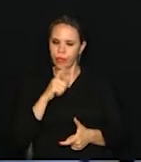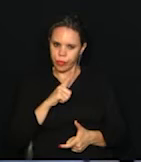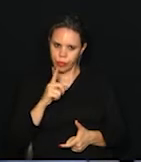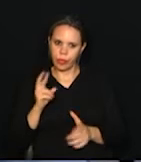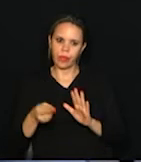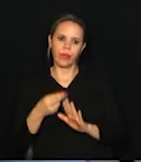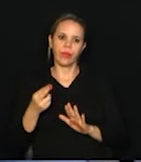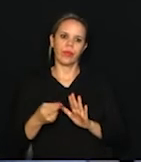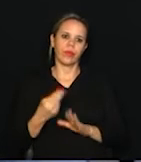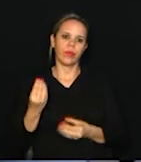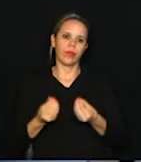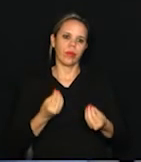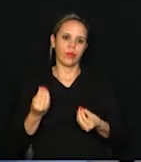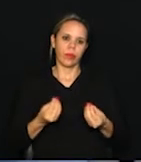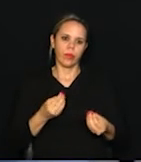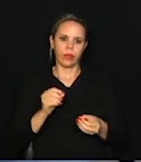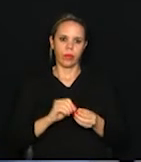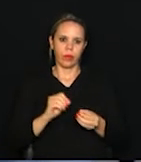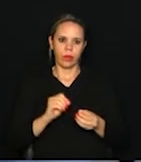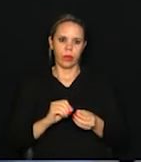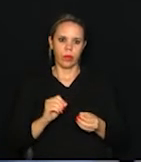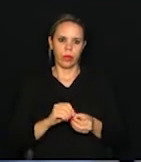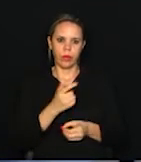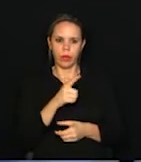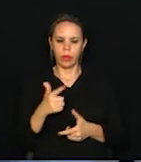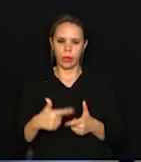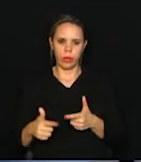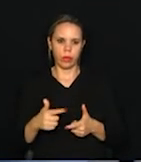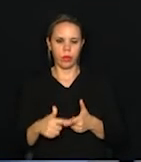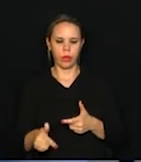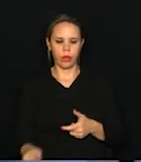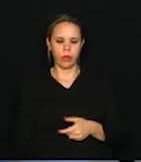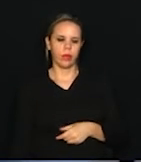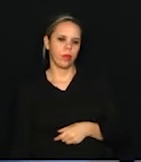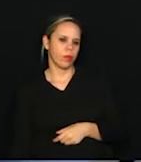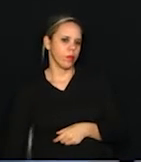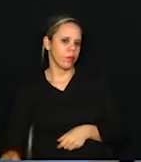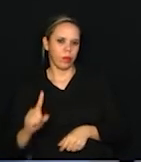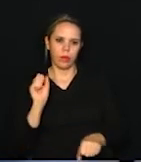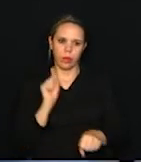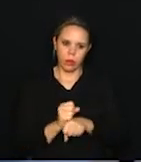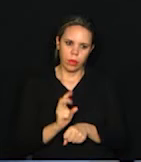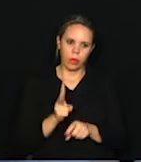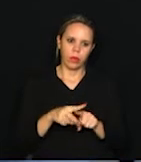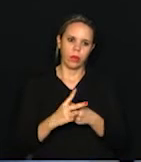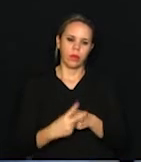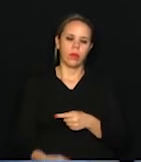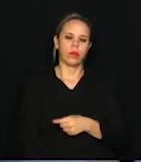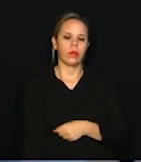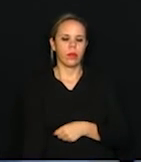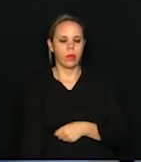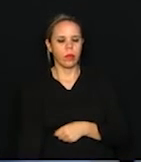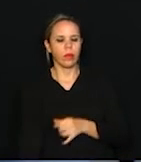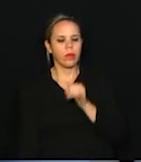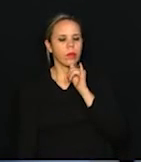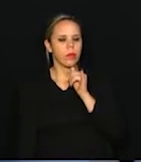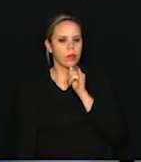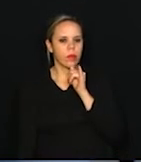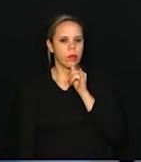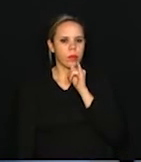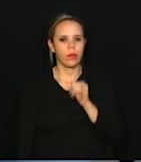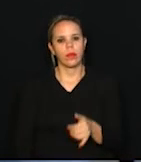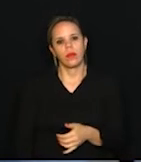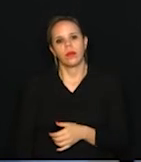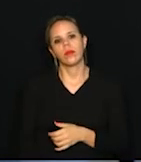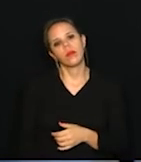Então, como nós estamos fazendo para que não haja descontinuidade na manutenção da sinalização? Por exemplo, receitas que nós